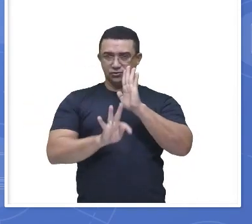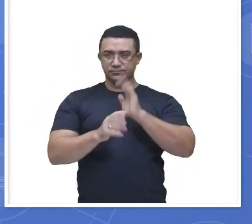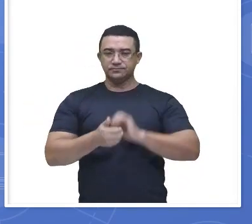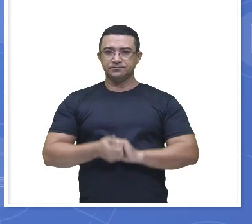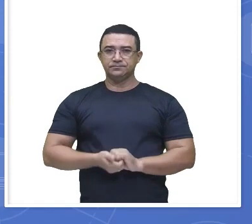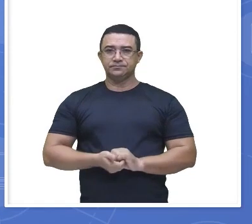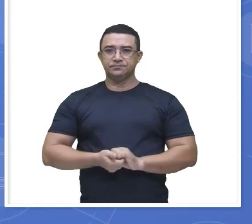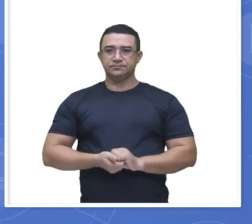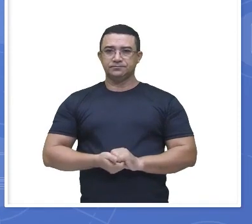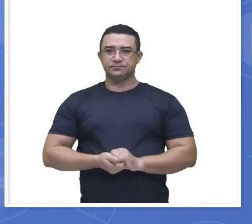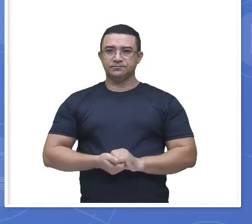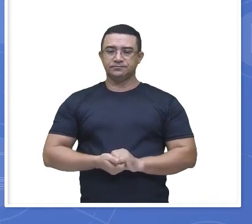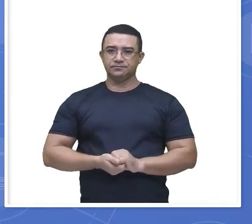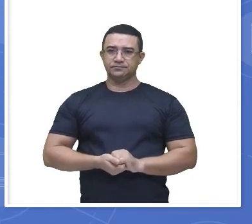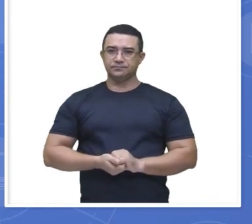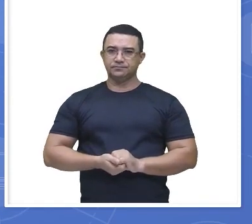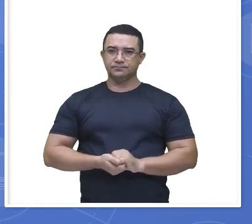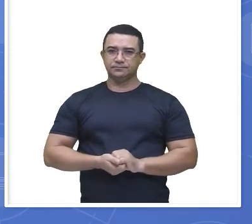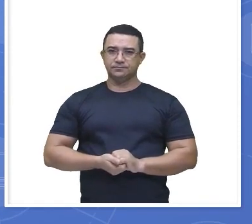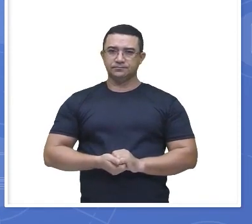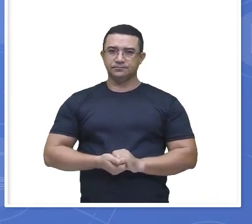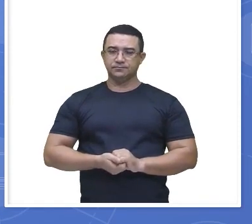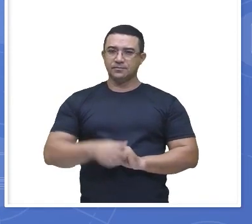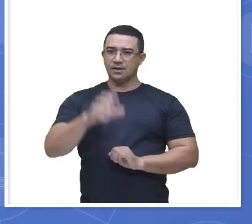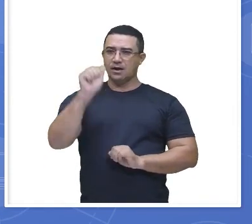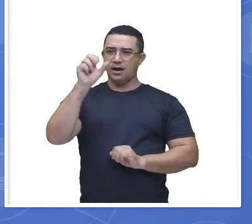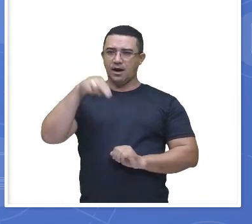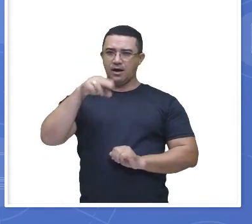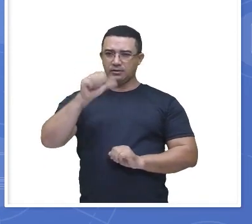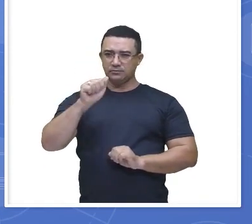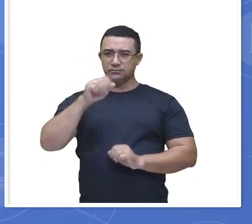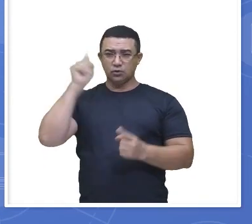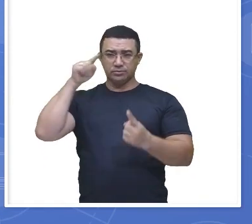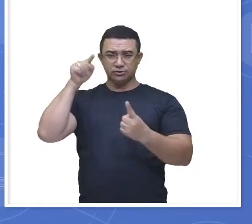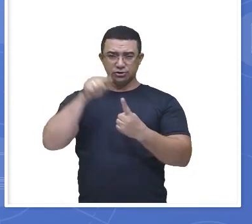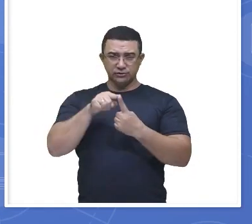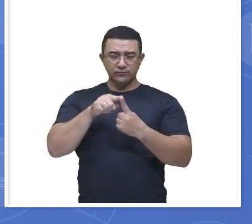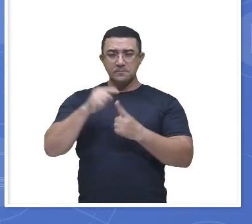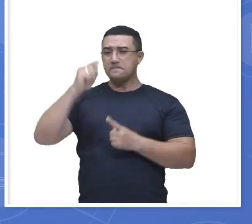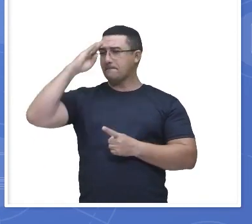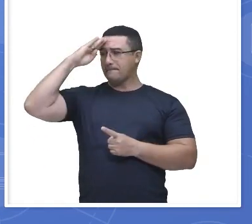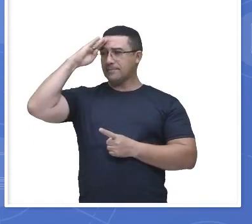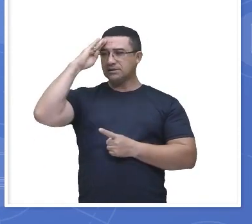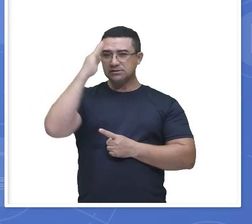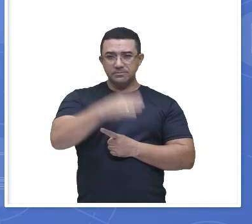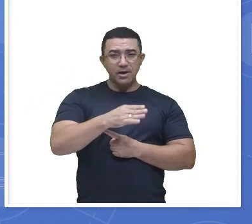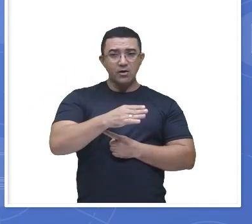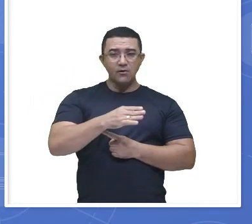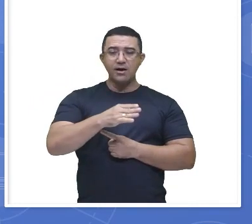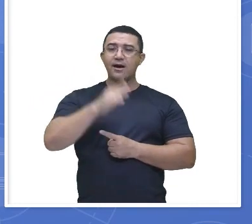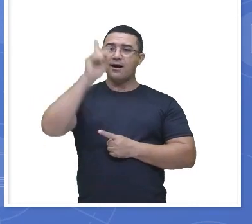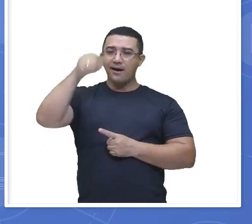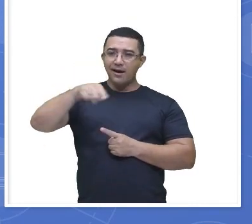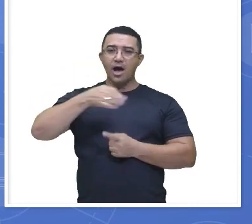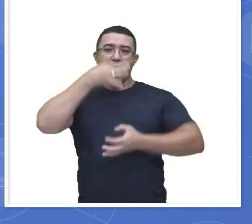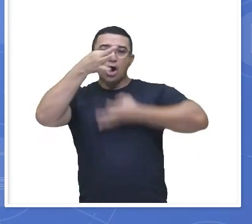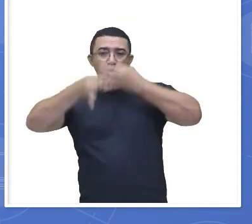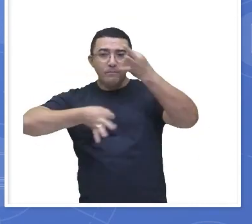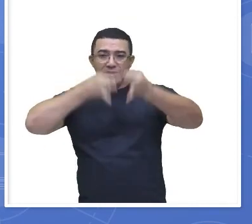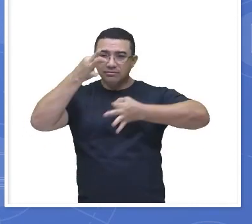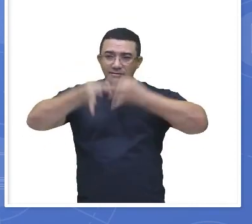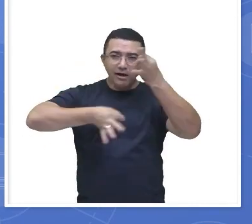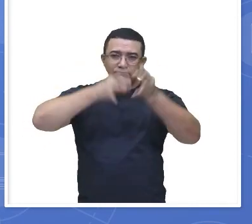vai ver que a Ana Clara disse que o objetivo principal é o objetivo da argumentação,